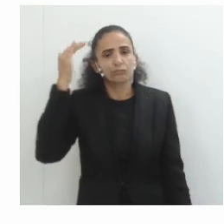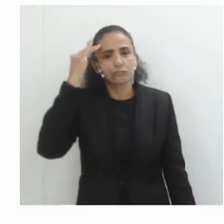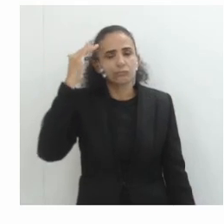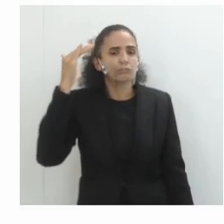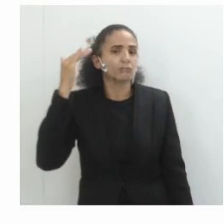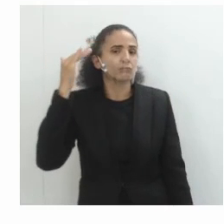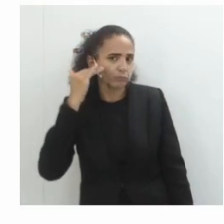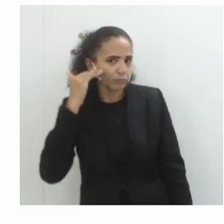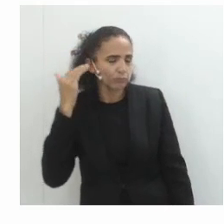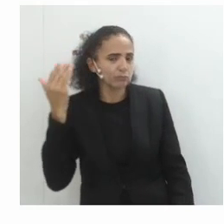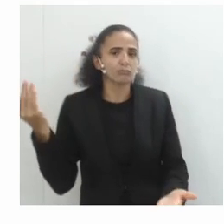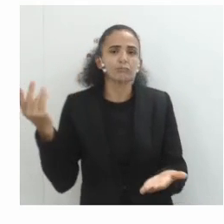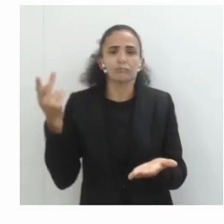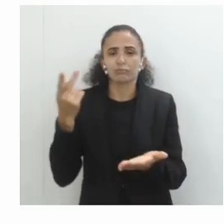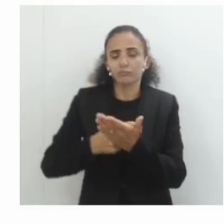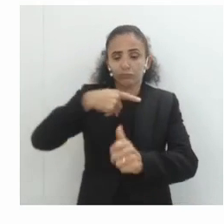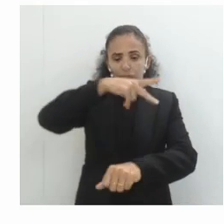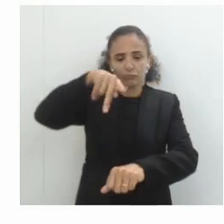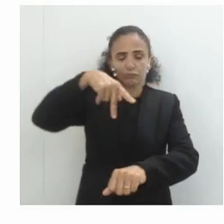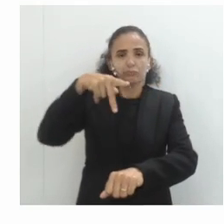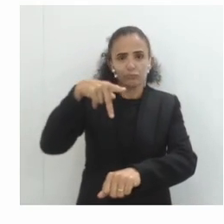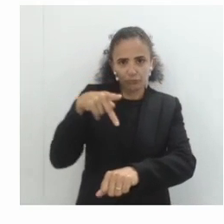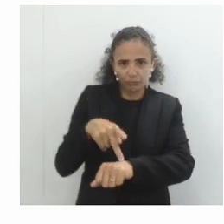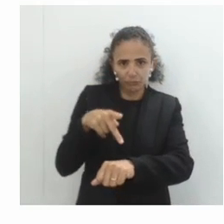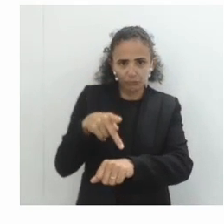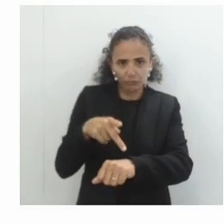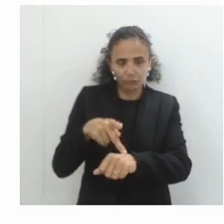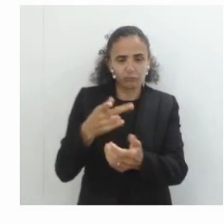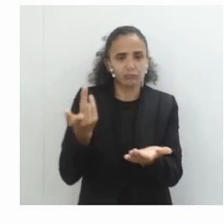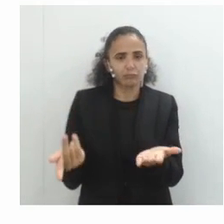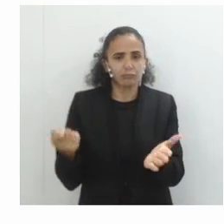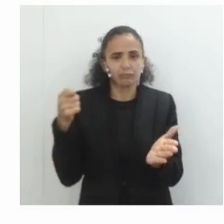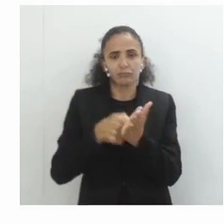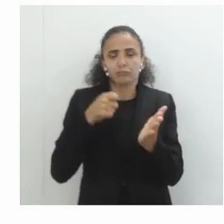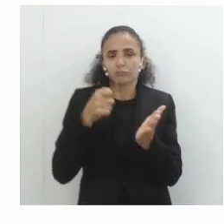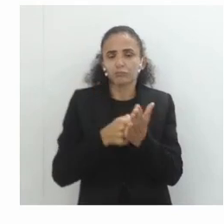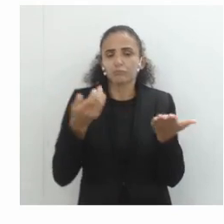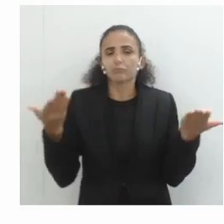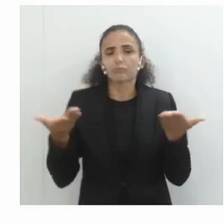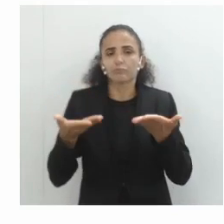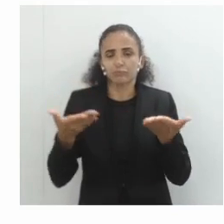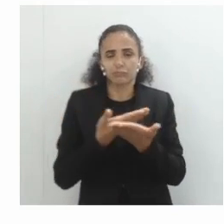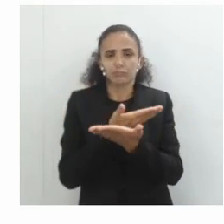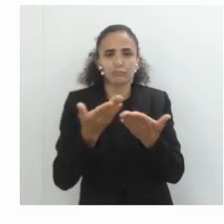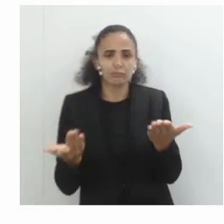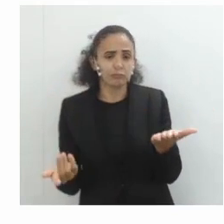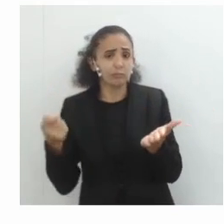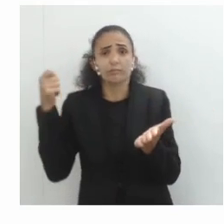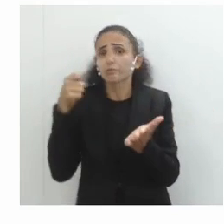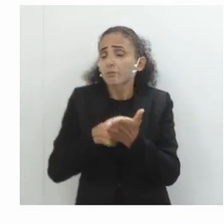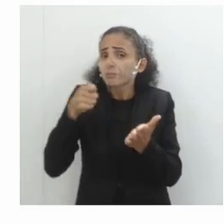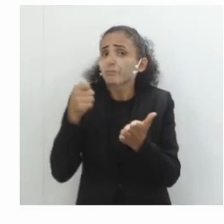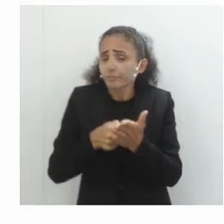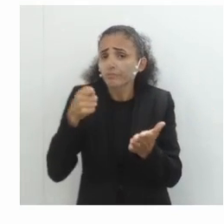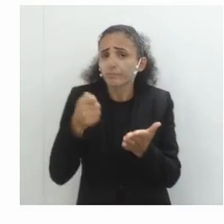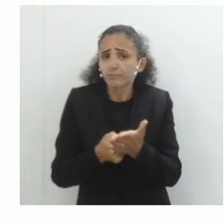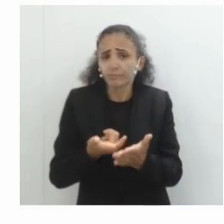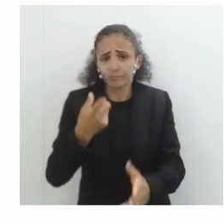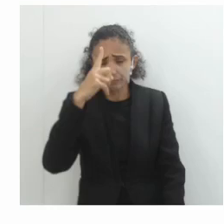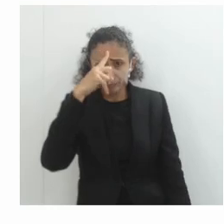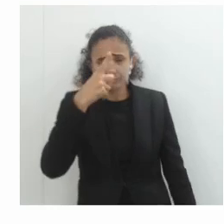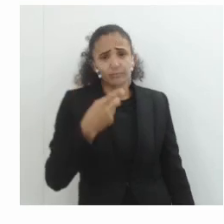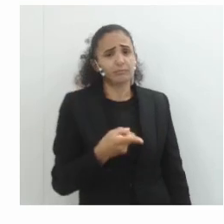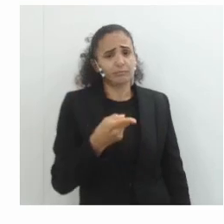dos países comunistas pertencente ao mundo atual e ele impõe, de certa